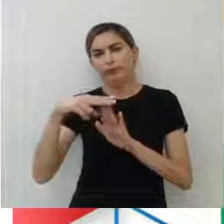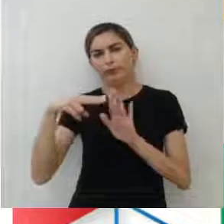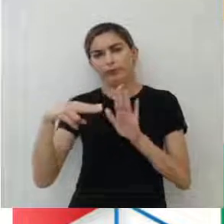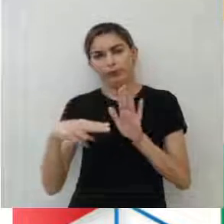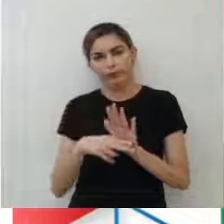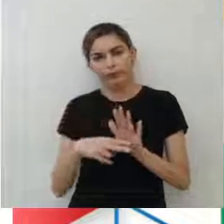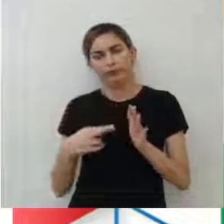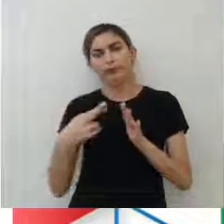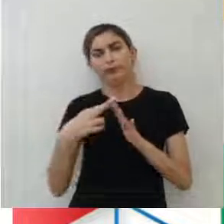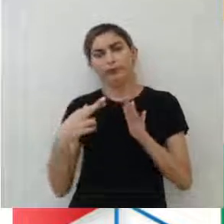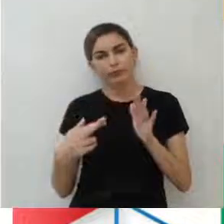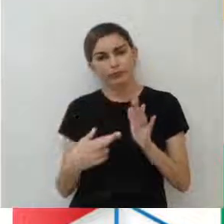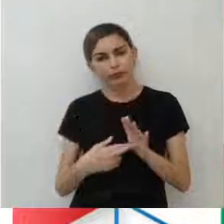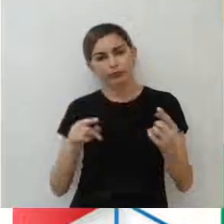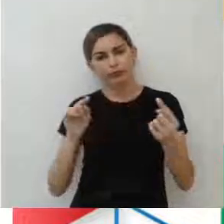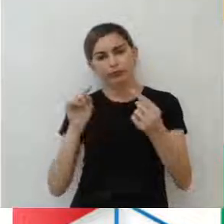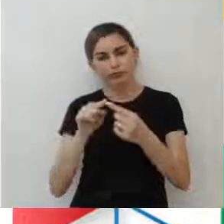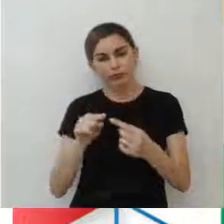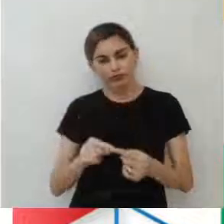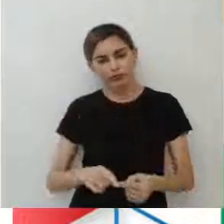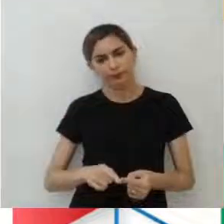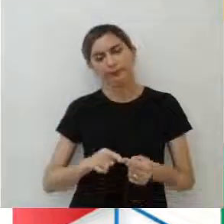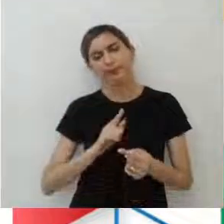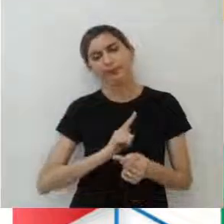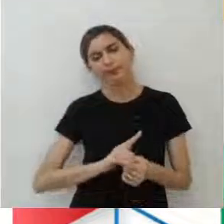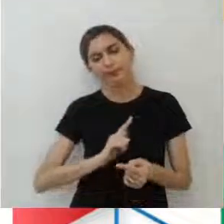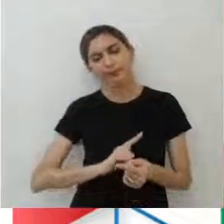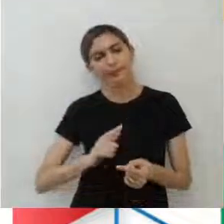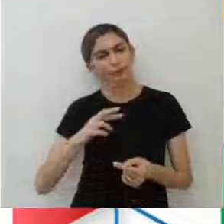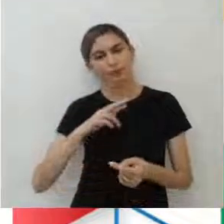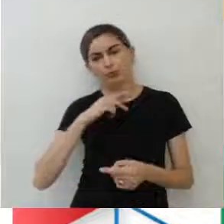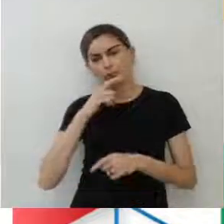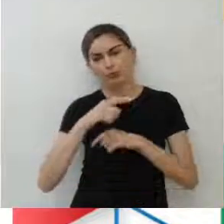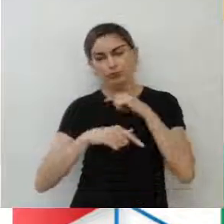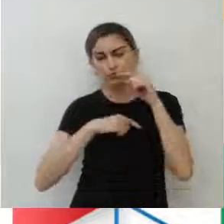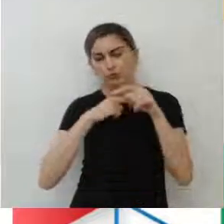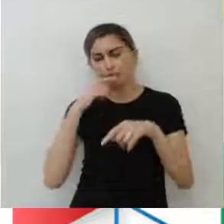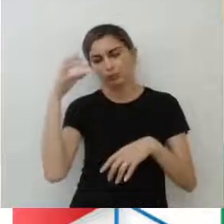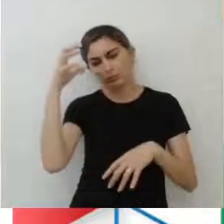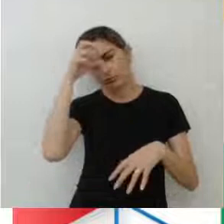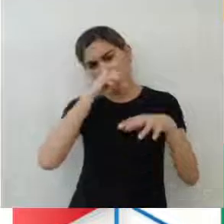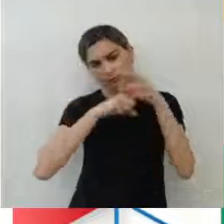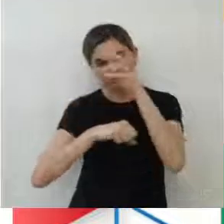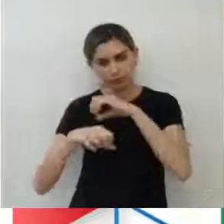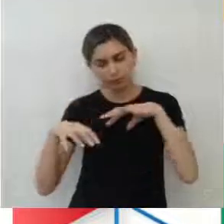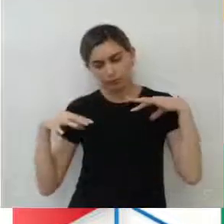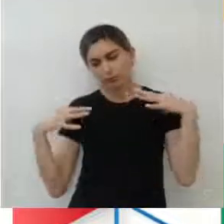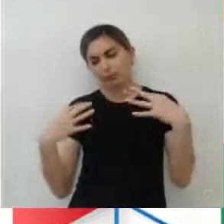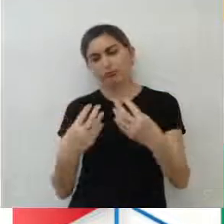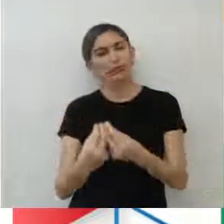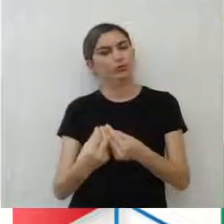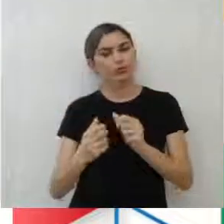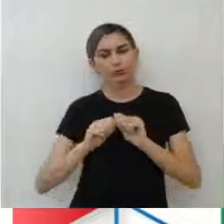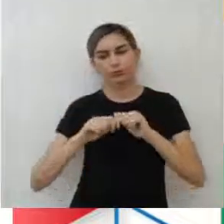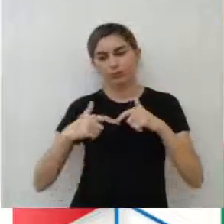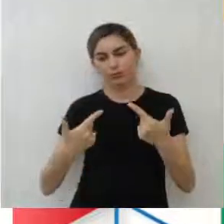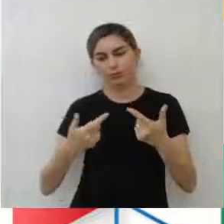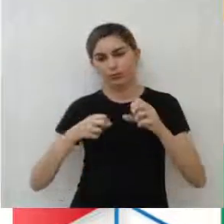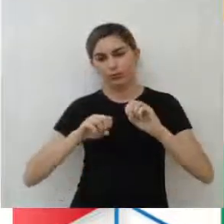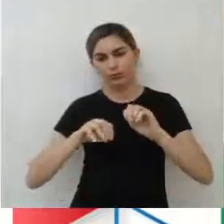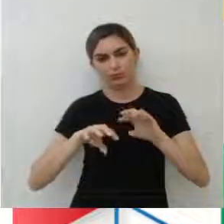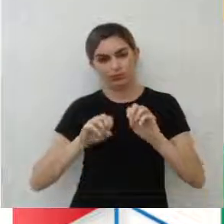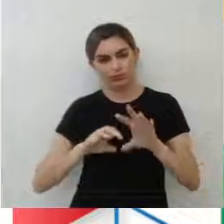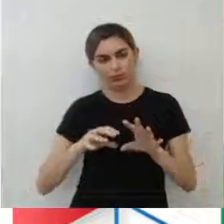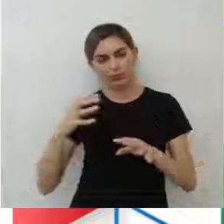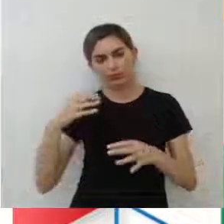inúmeras regras relacionadas à ortografia. A gente não consegue aprender todas, obviamente, em uma aula, né? A gente